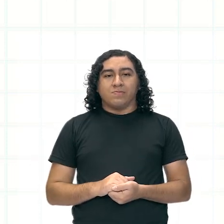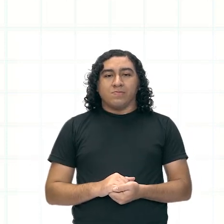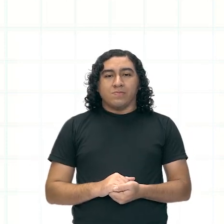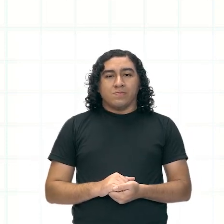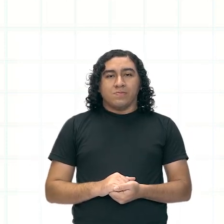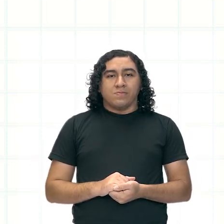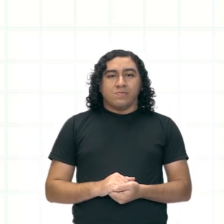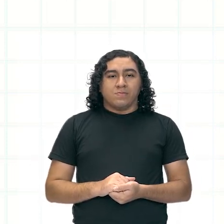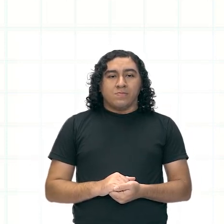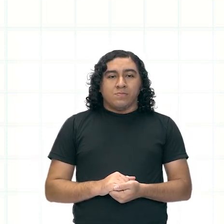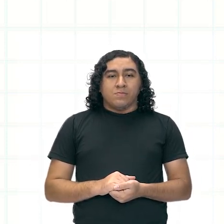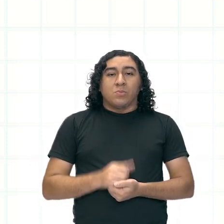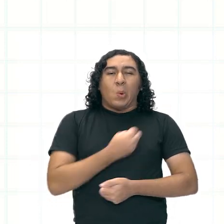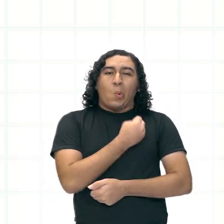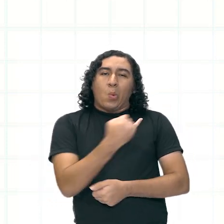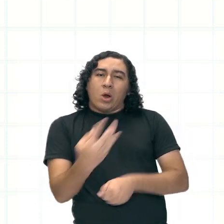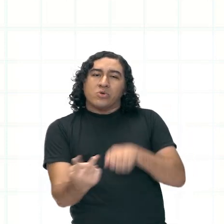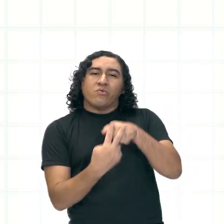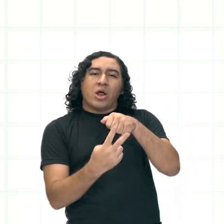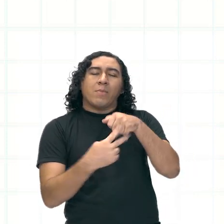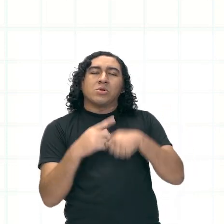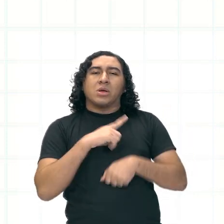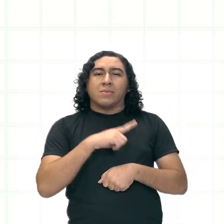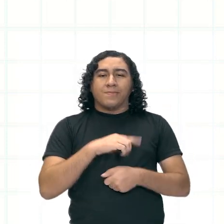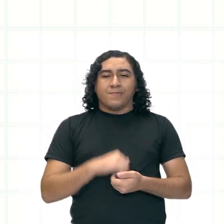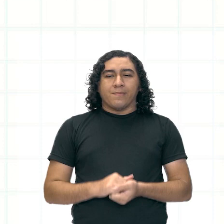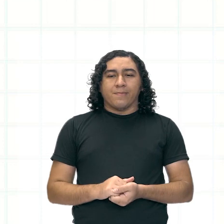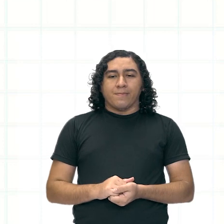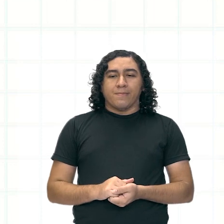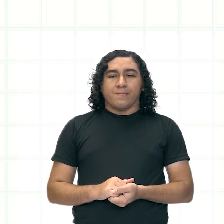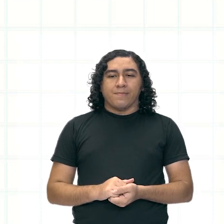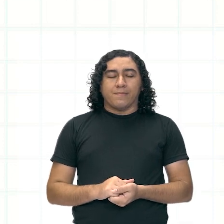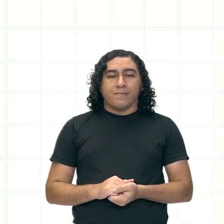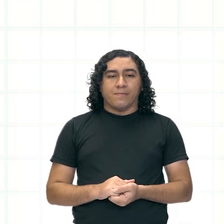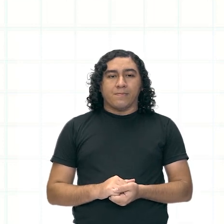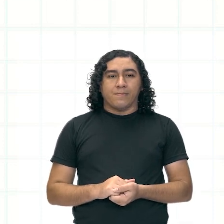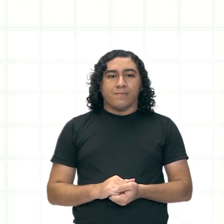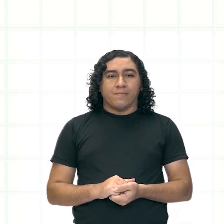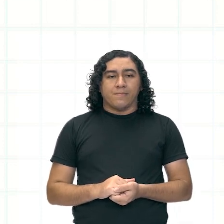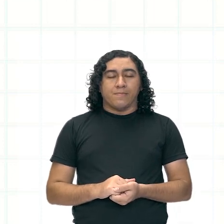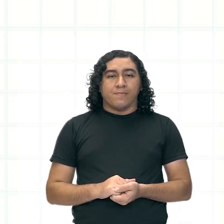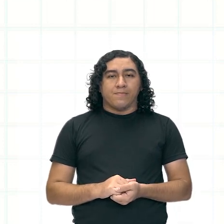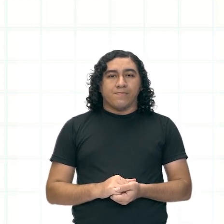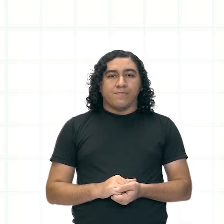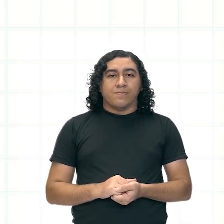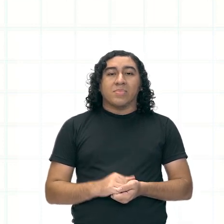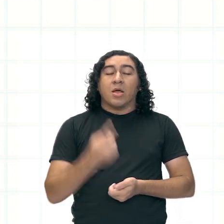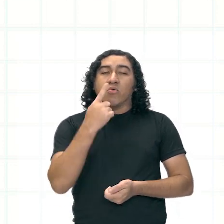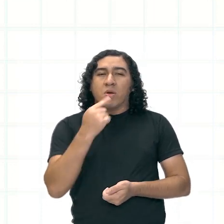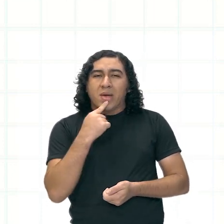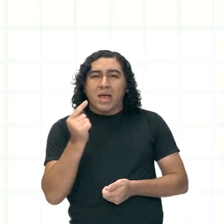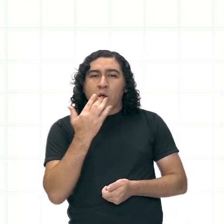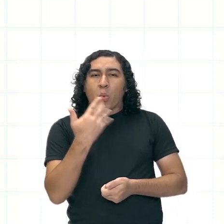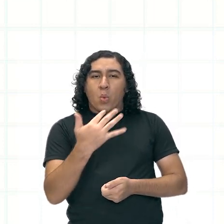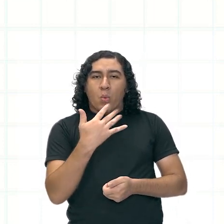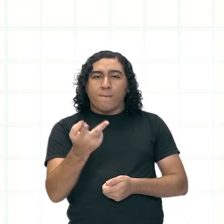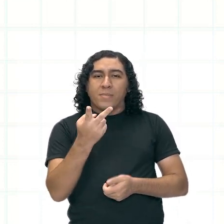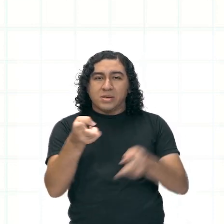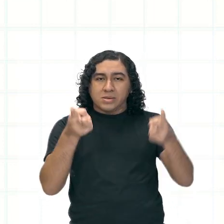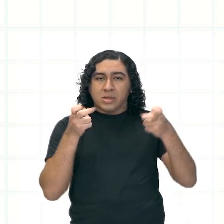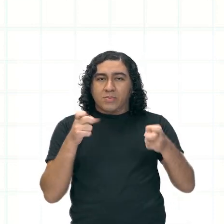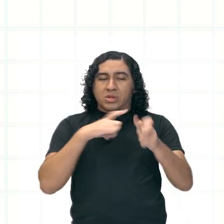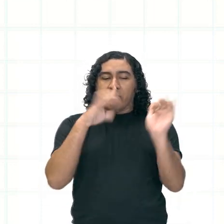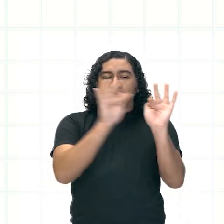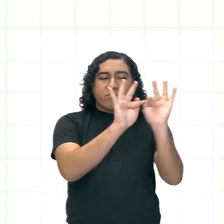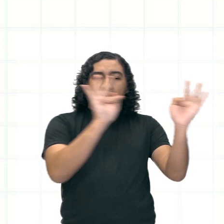os resultados. Quantos verbos eu tenho aqui? Vou destacar aqui para vocês em vermelho. Observando este enunciado,